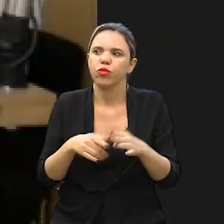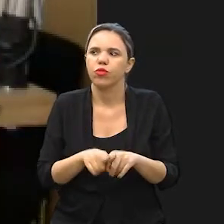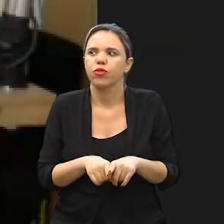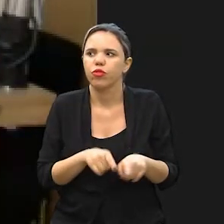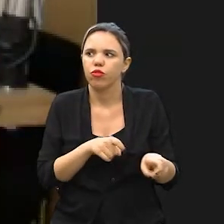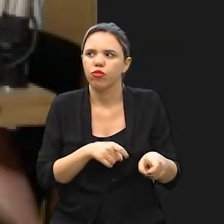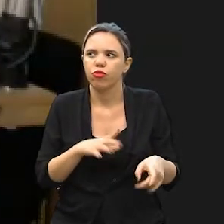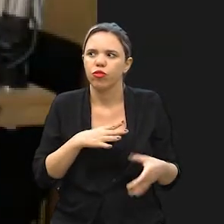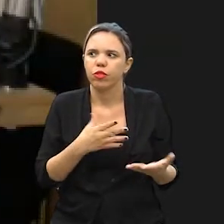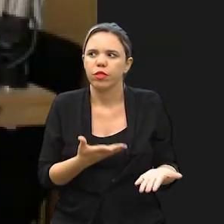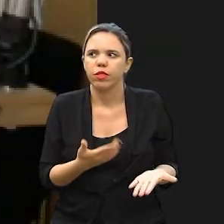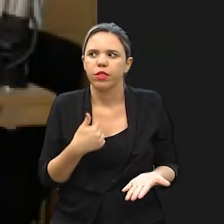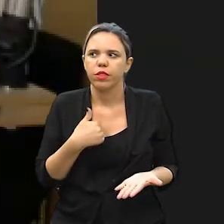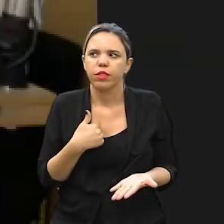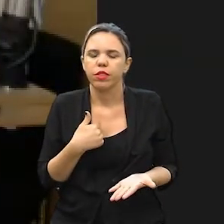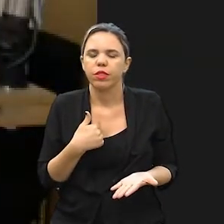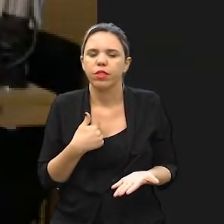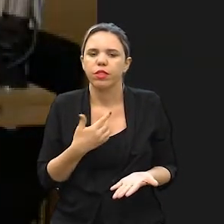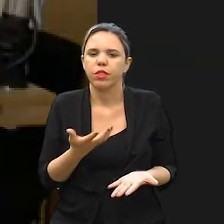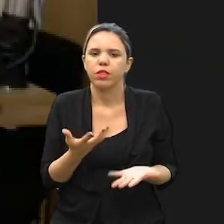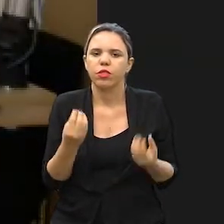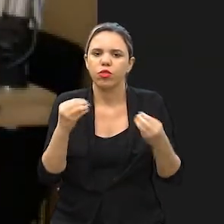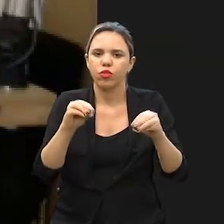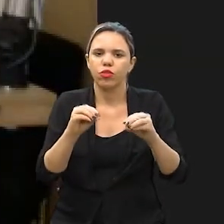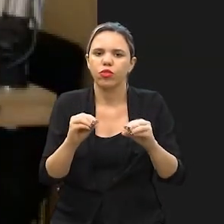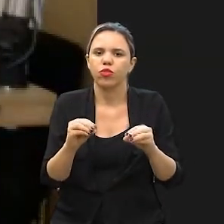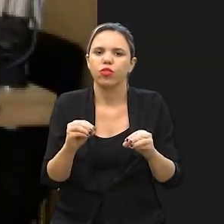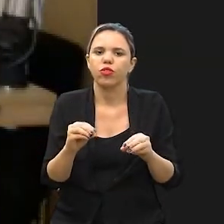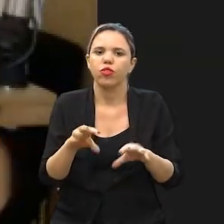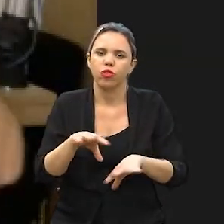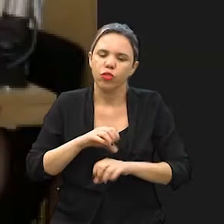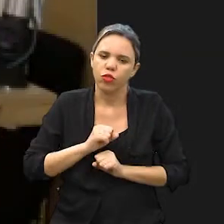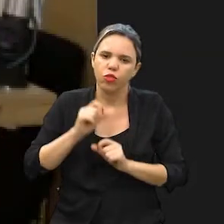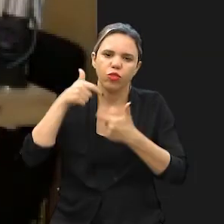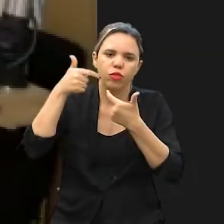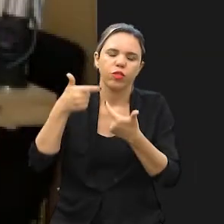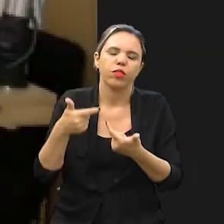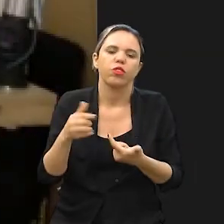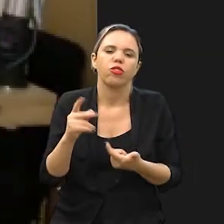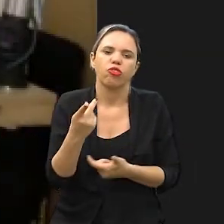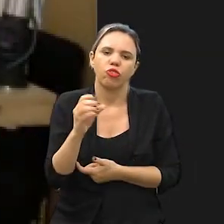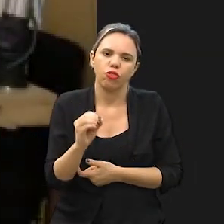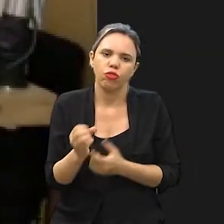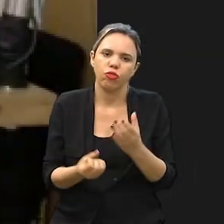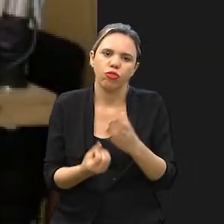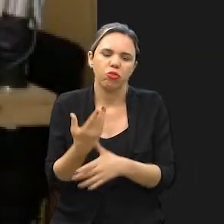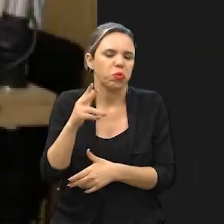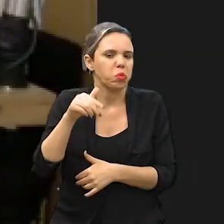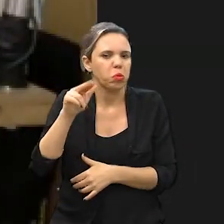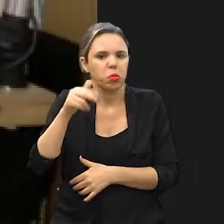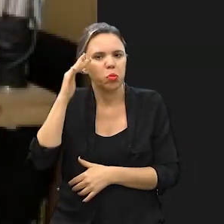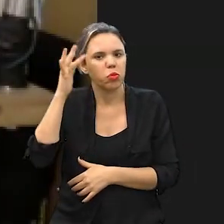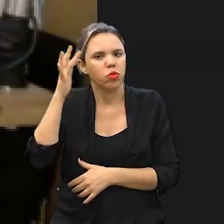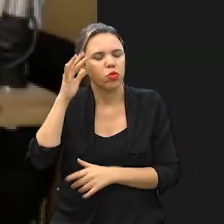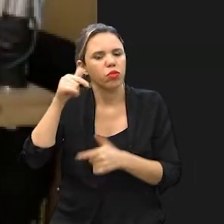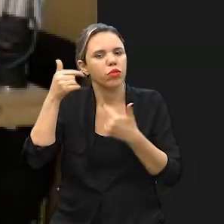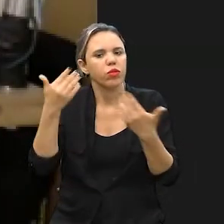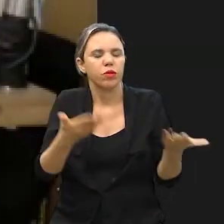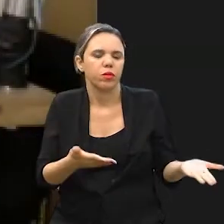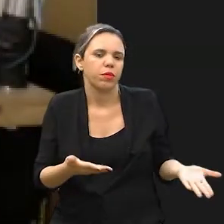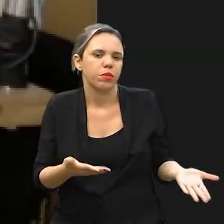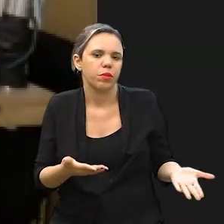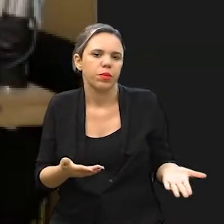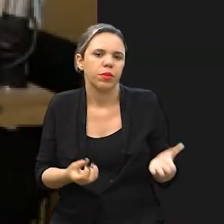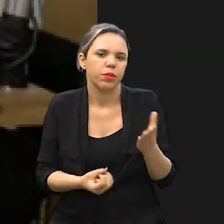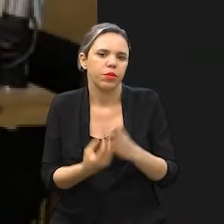no interior. Então eu busquei colocar tudo isso no Chico da Tiana, porque quando o Chico da Tiana surgiu, eu nunca imaginei fazer um personagem.